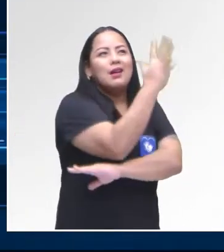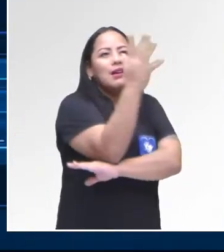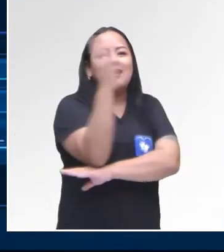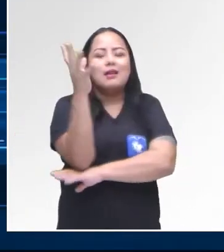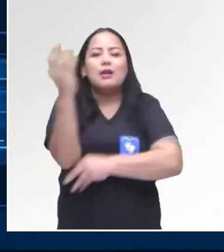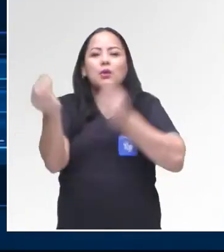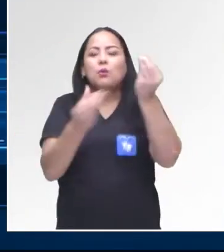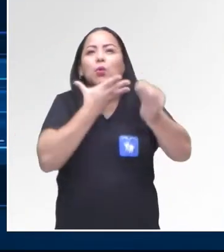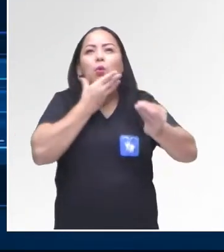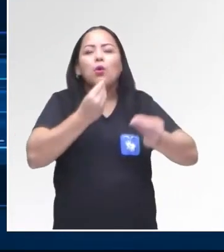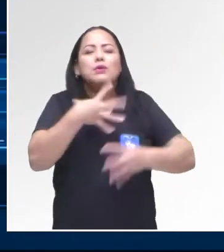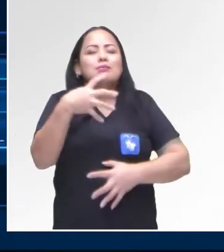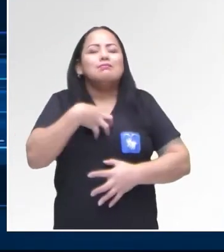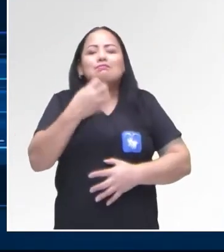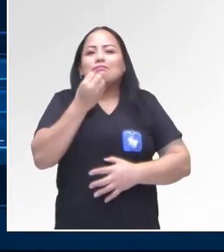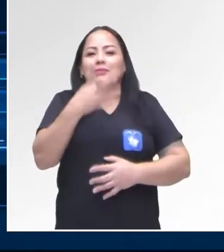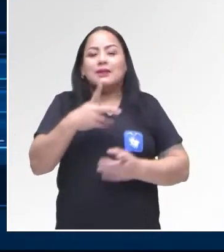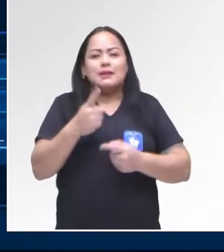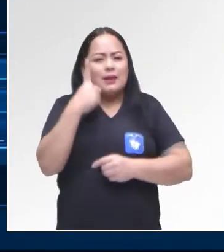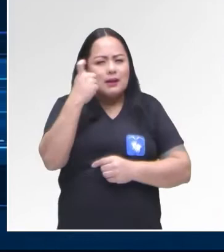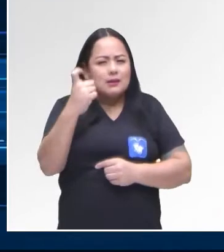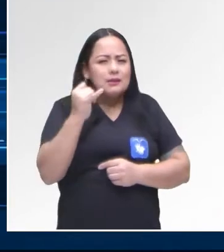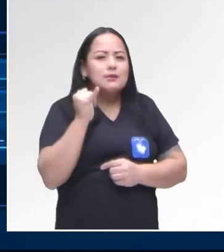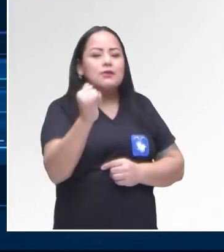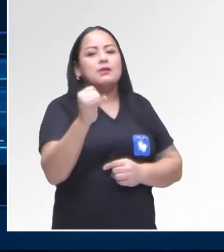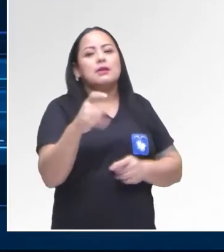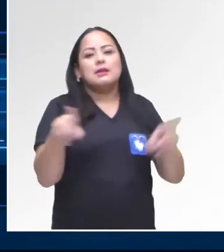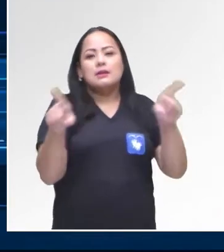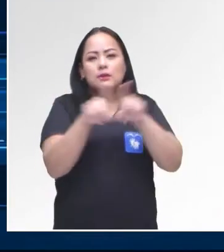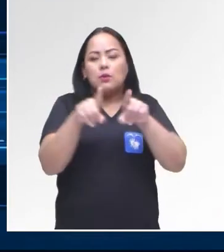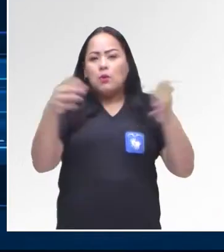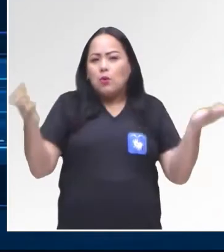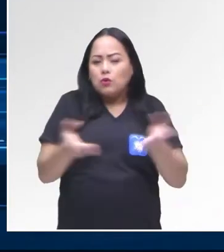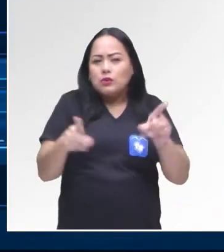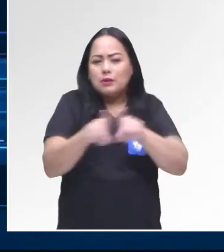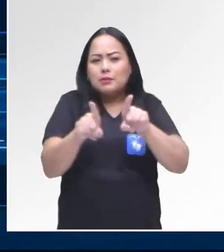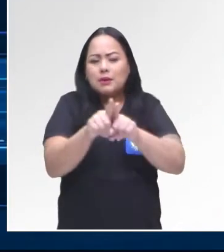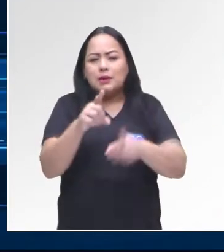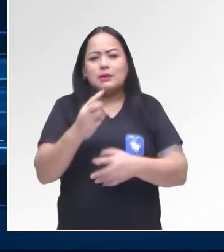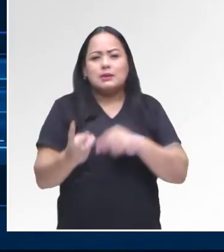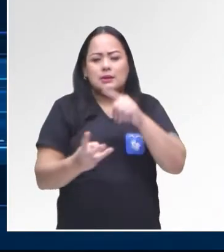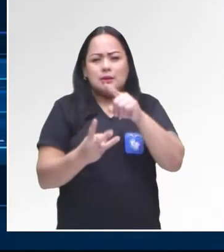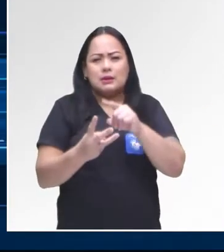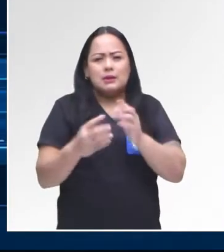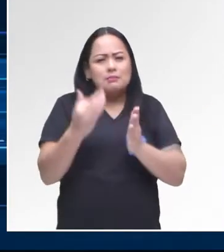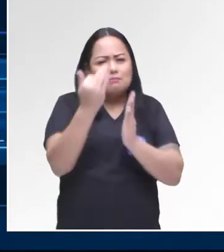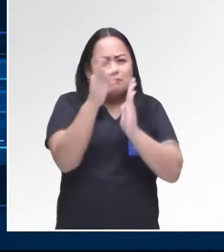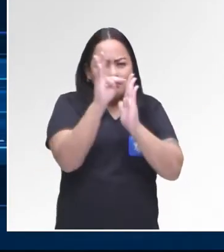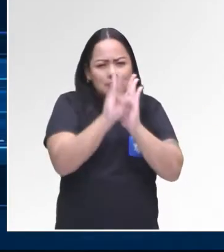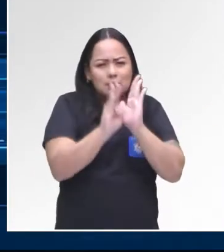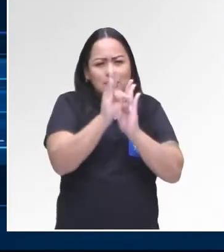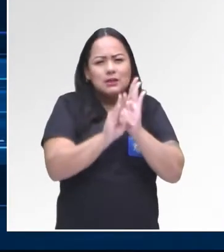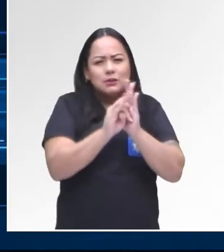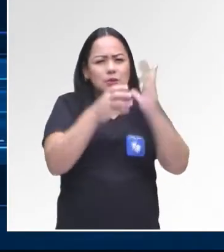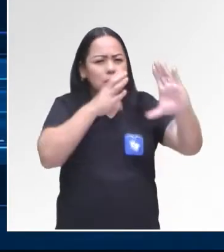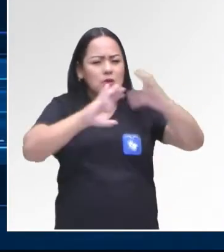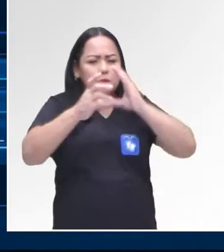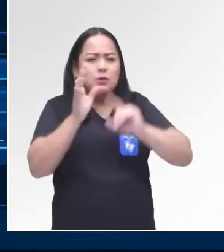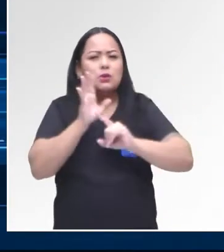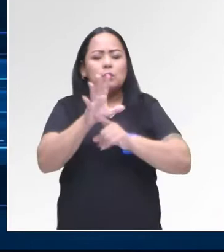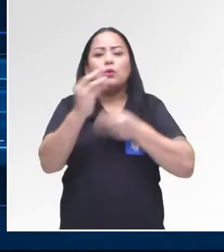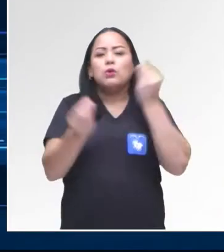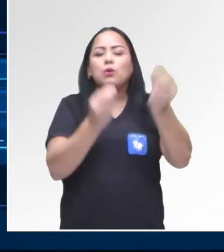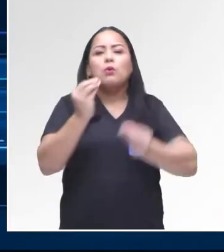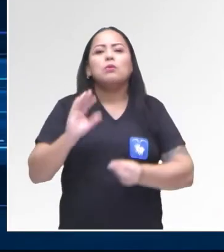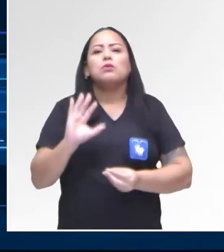se realiza. E sabe o que é interessante? Que mesmo hoje nós encontramos trechos de músicas que retratam bem esses